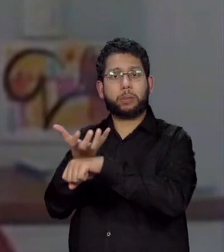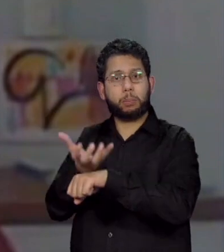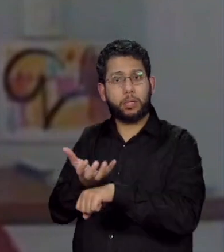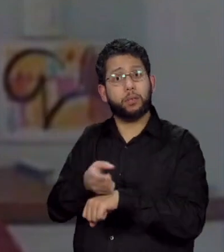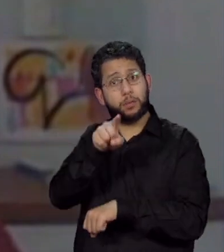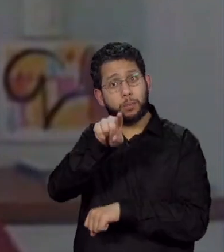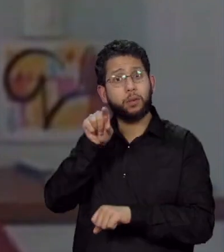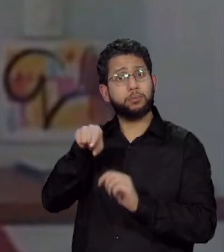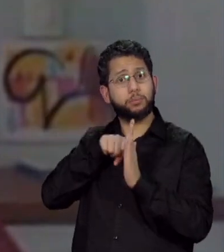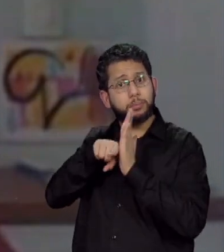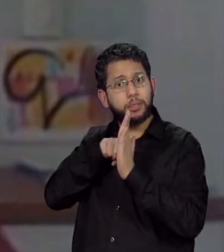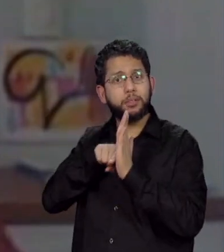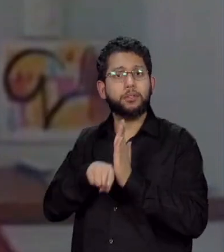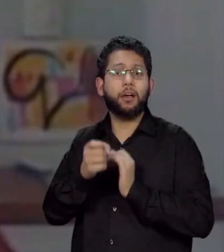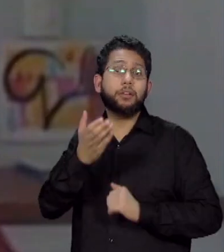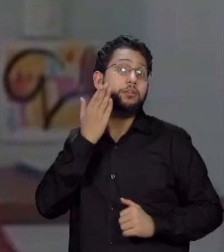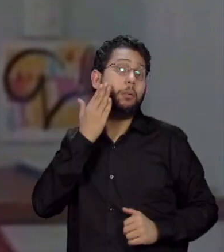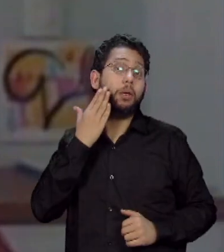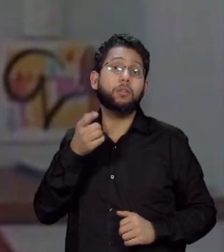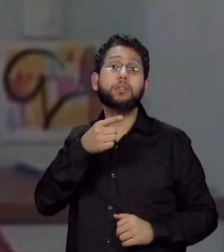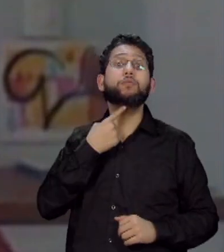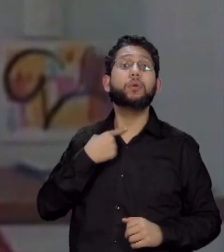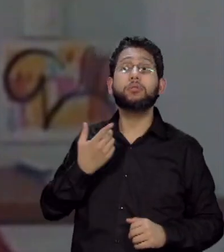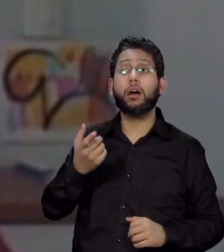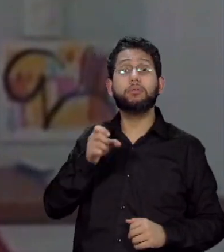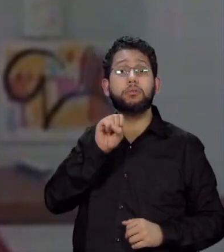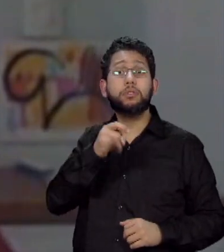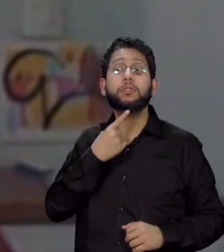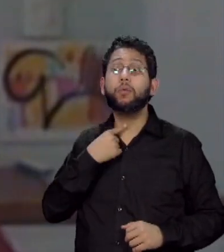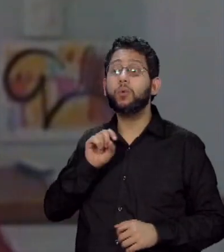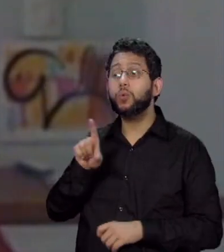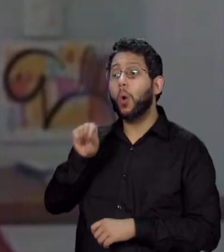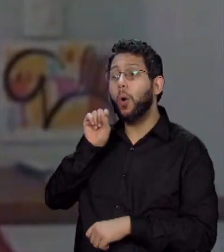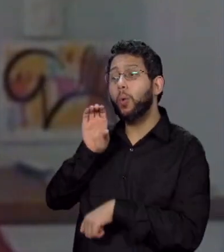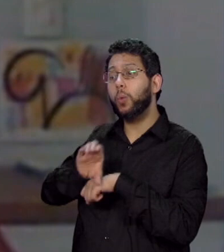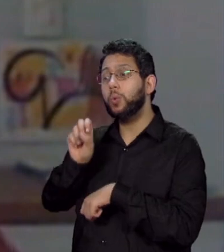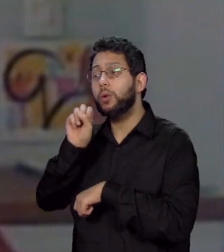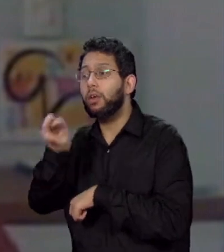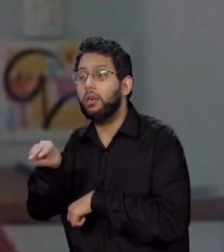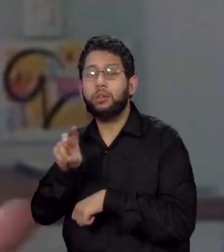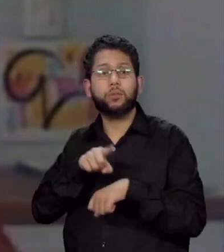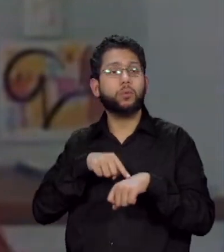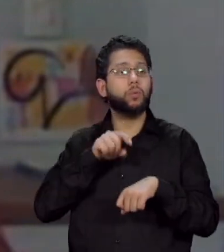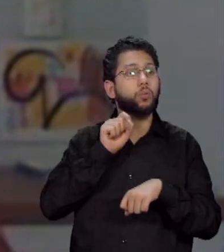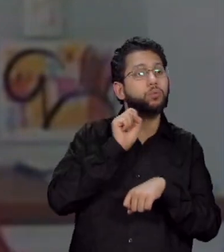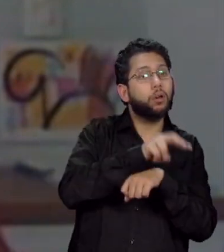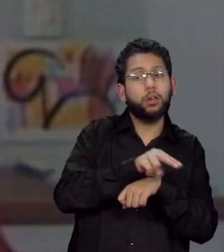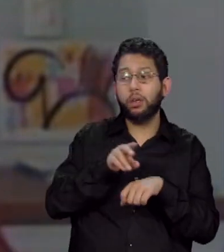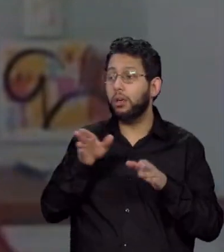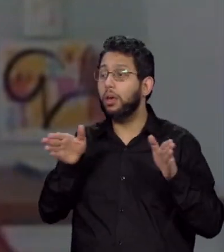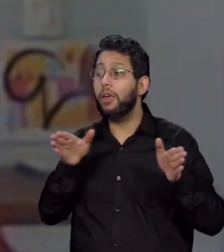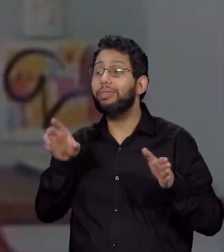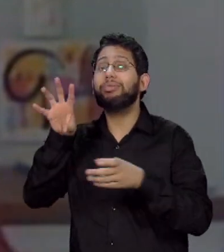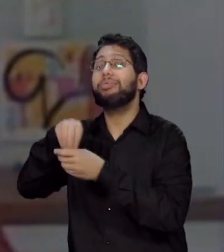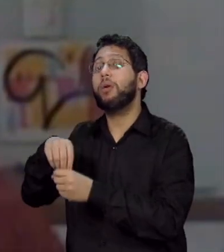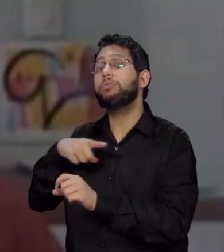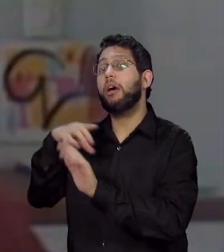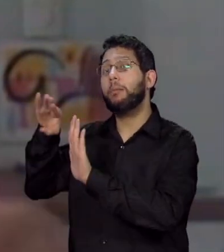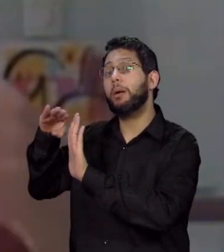essa pesquisa para saber o que lhe espera se vocês decidirem prestar vestibular para aquela